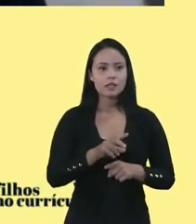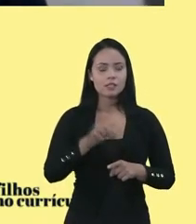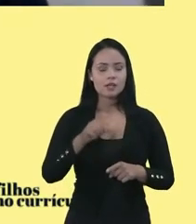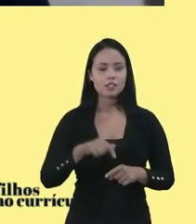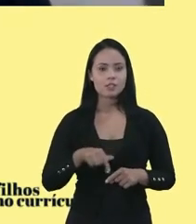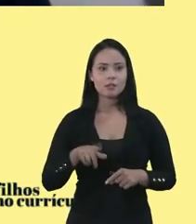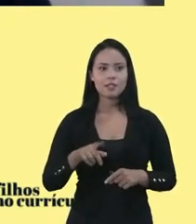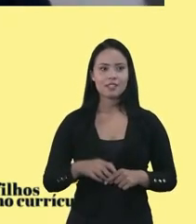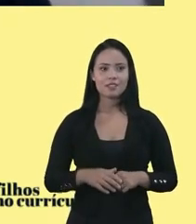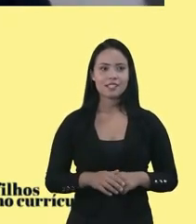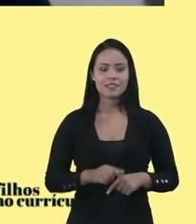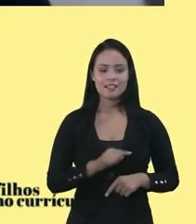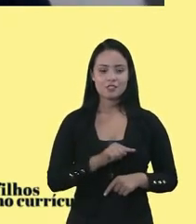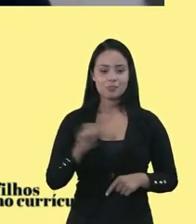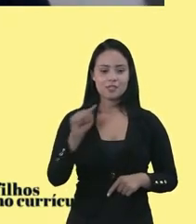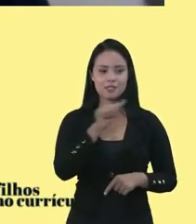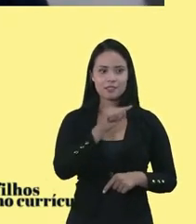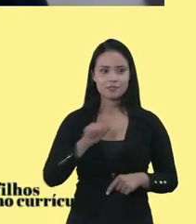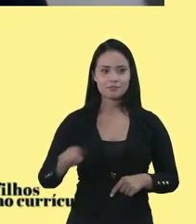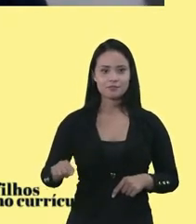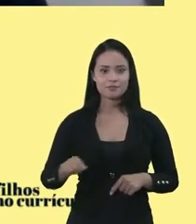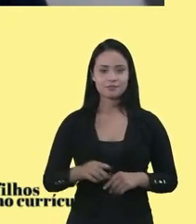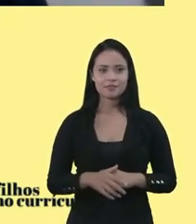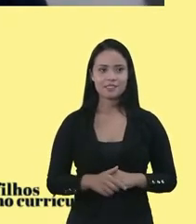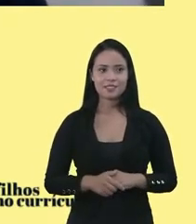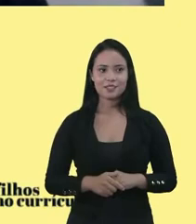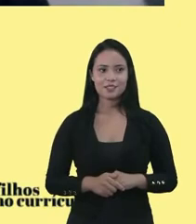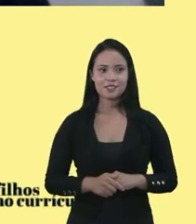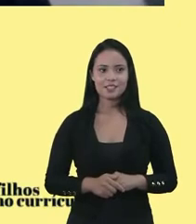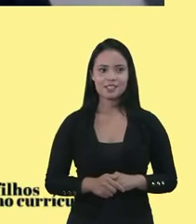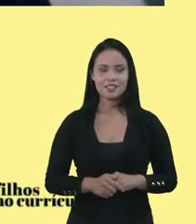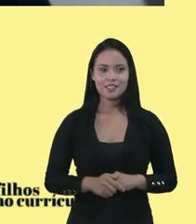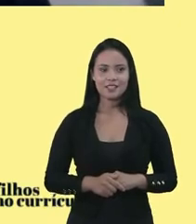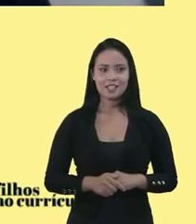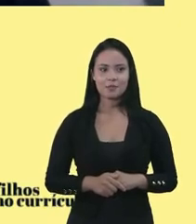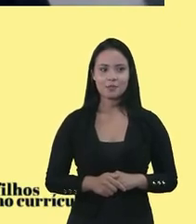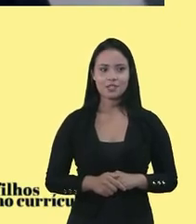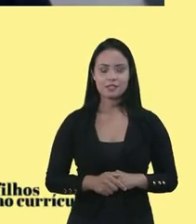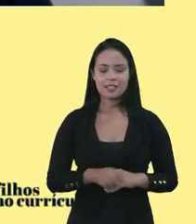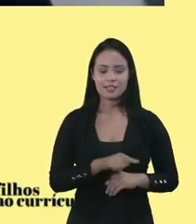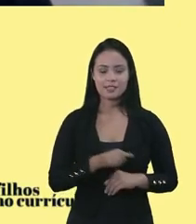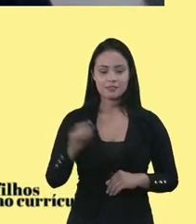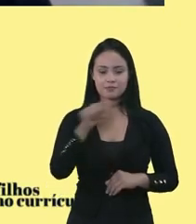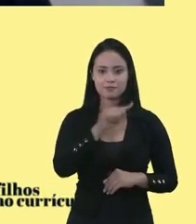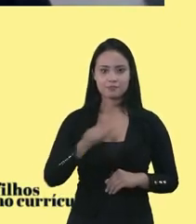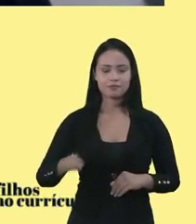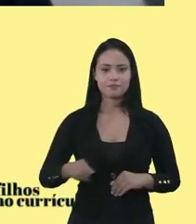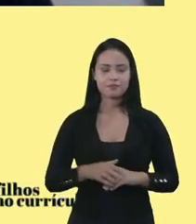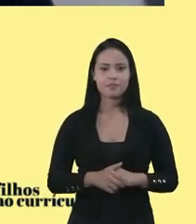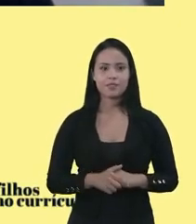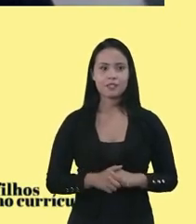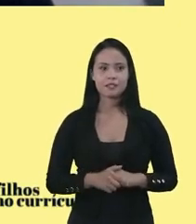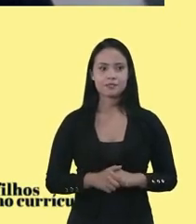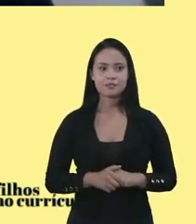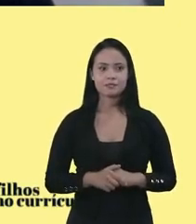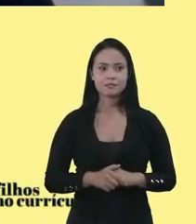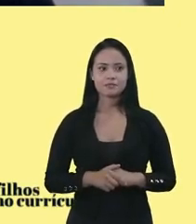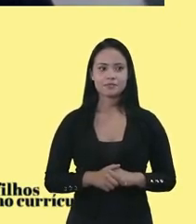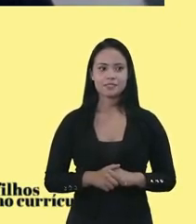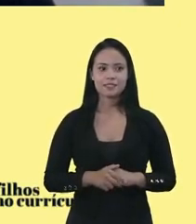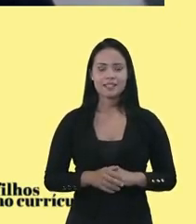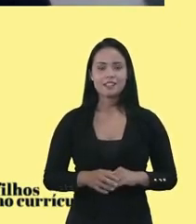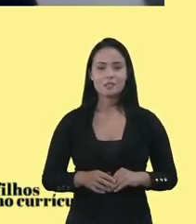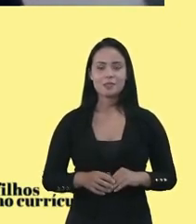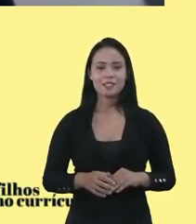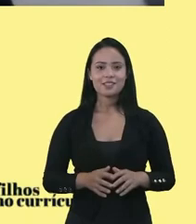destacou iniciativas do STJ que determinaram uma maior participação feminina nos cargos de gestão do tribunal e a priorização